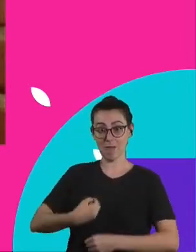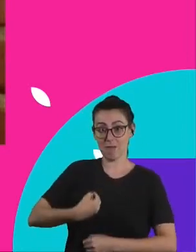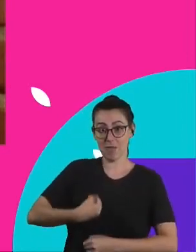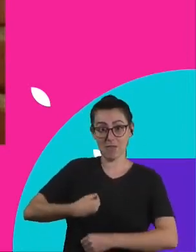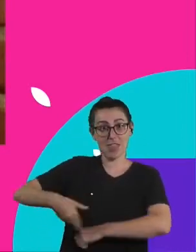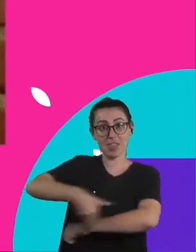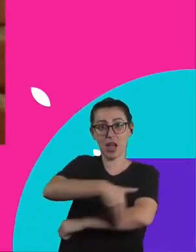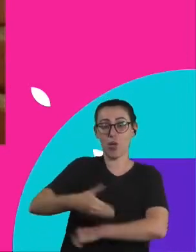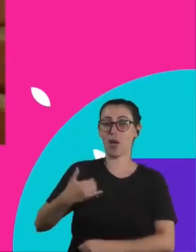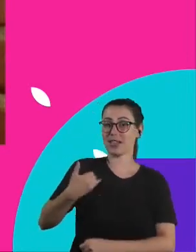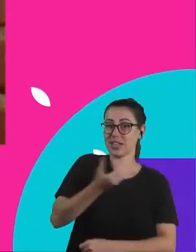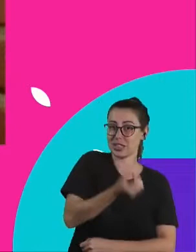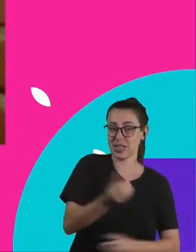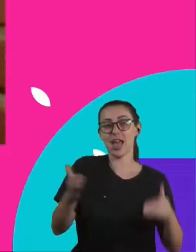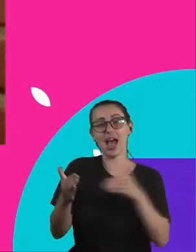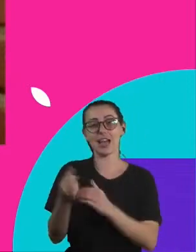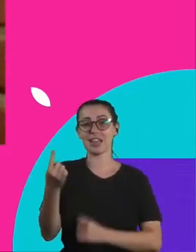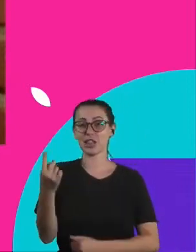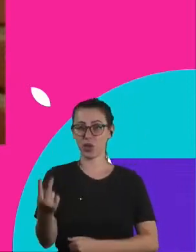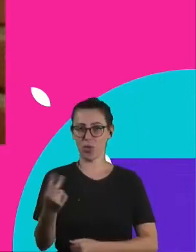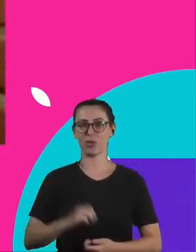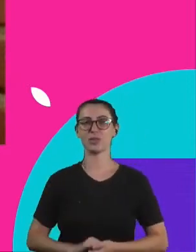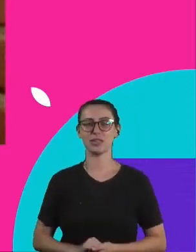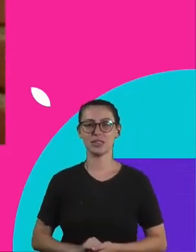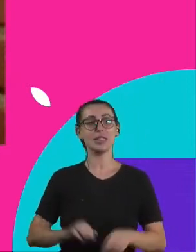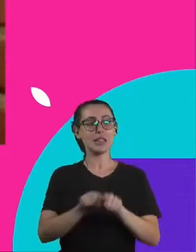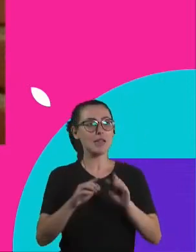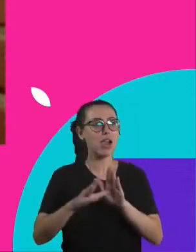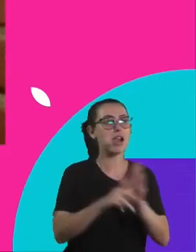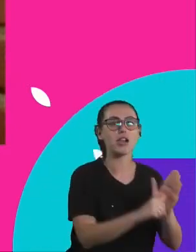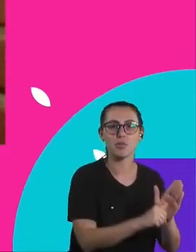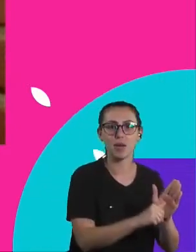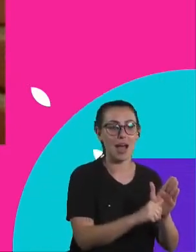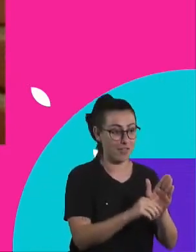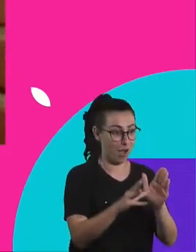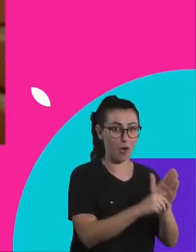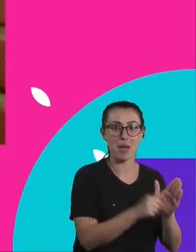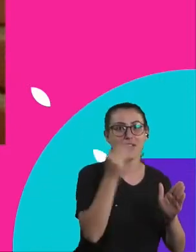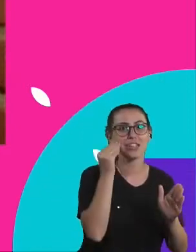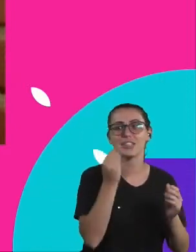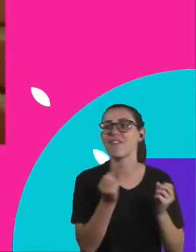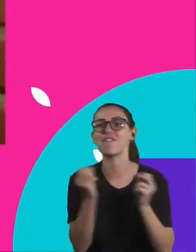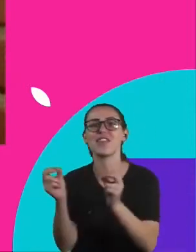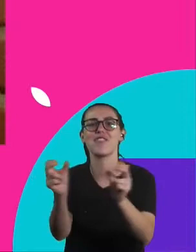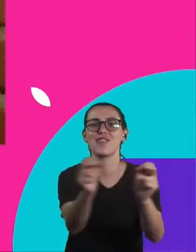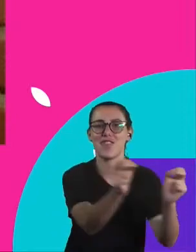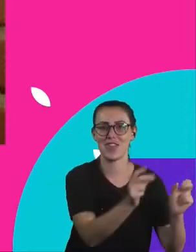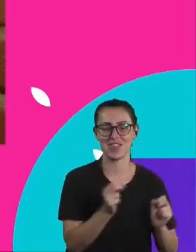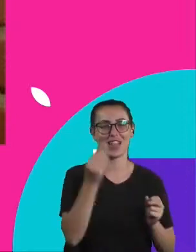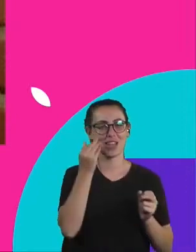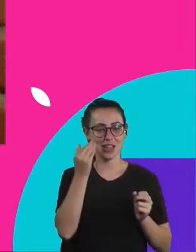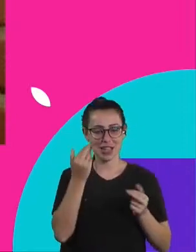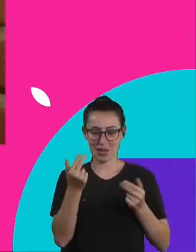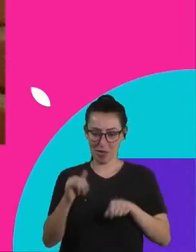aos 12 anos, era na rua que eu morava, e tanto furtava como empreendia aquilo que eu furtava. De certa maneira, eu me virava desse